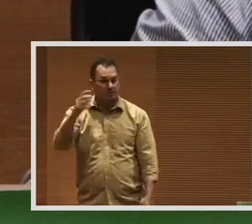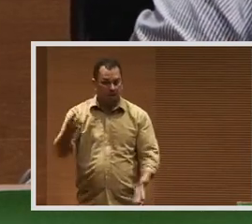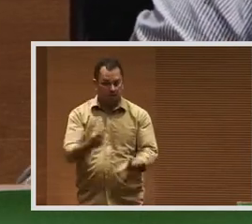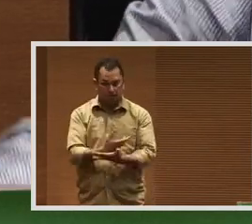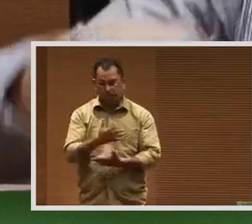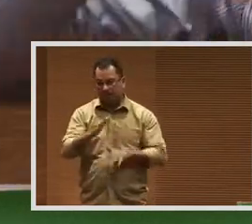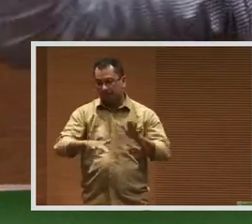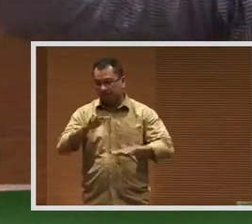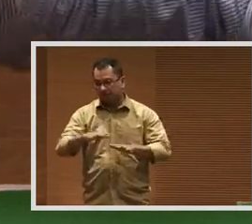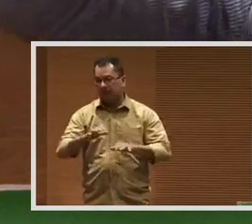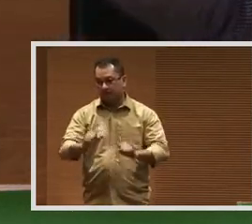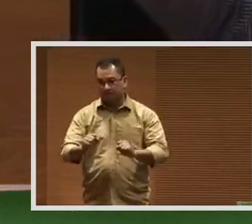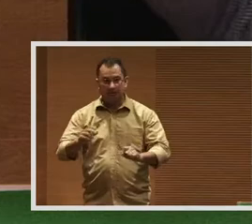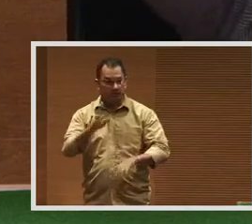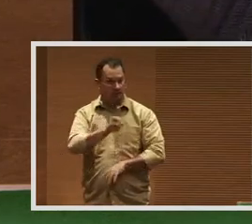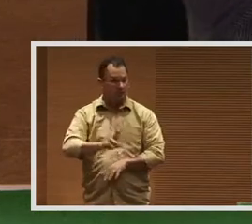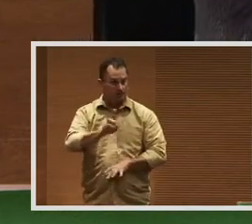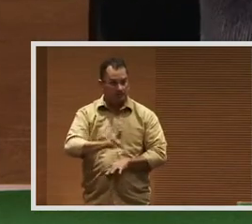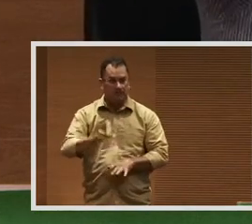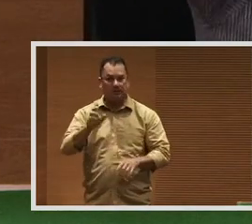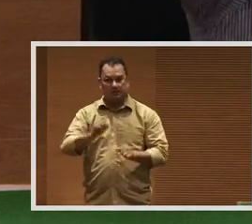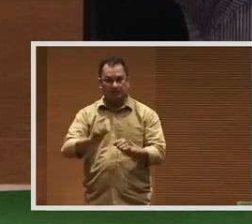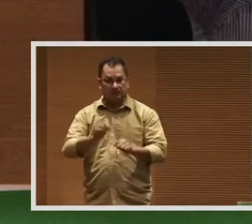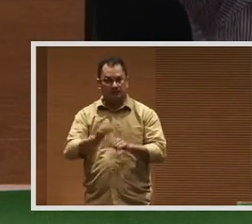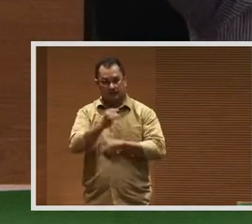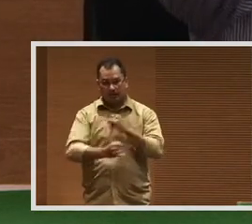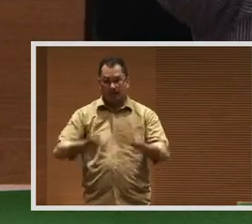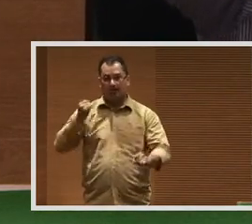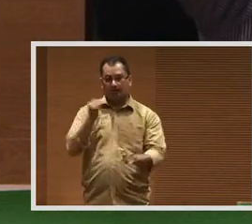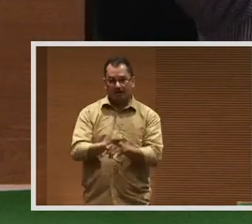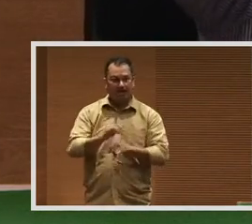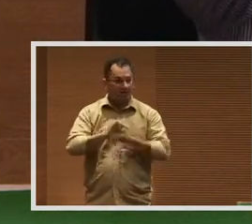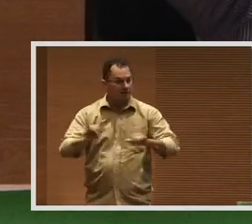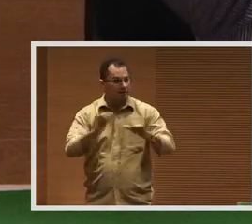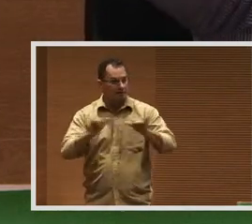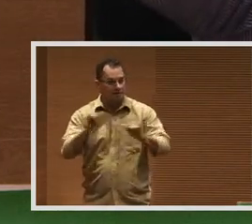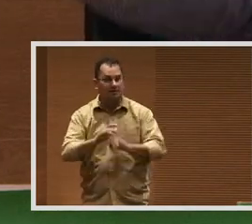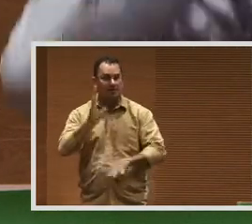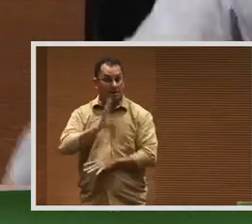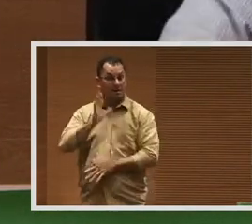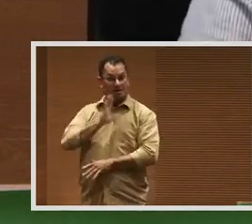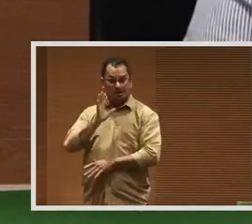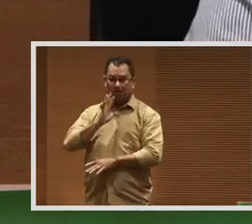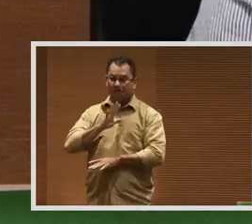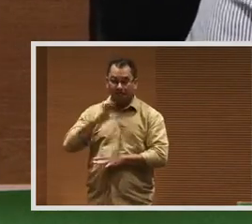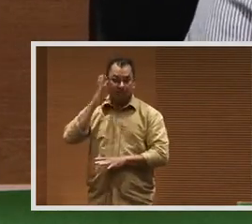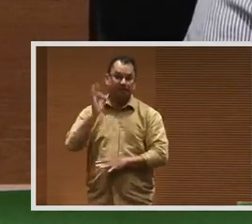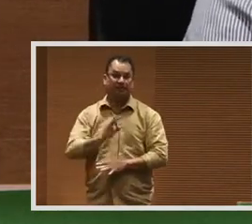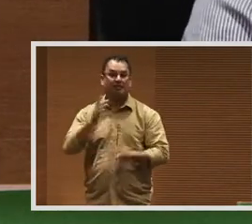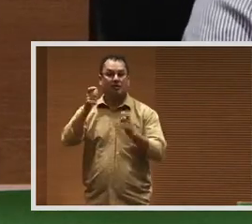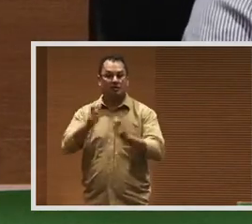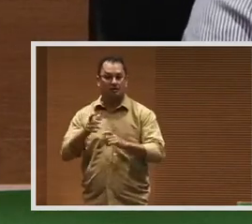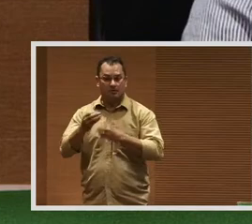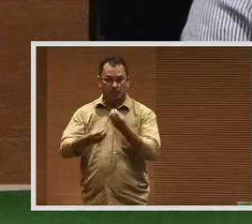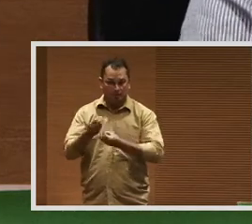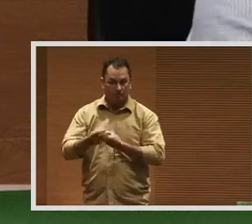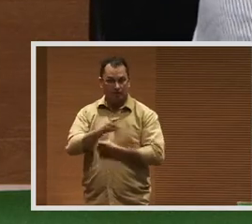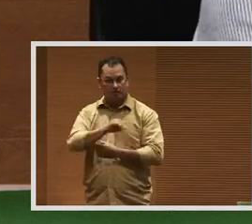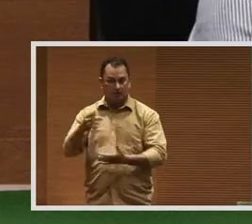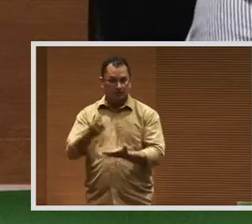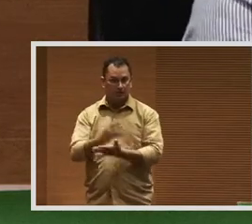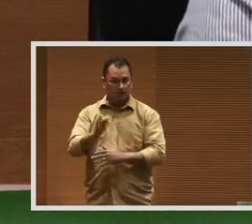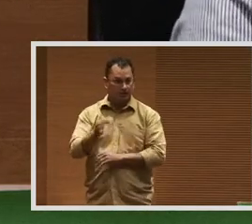e informação. A gente está usando assim, que legal! Sabe-se lá onde é que vai parar isso. E